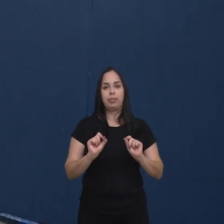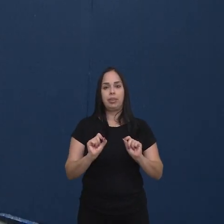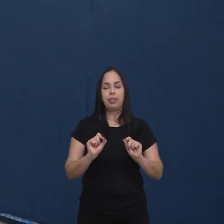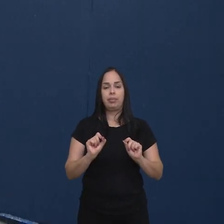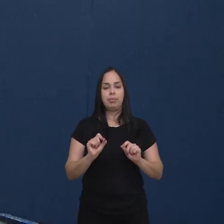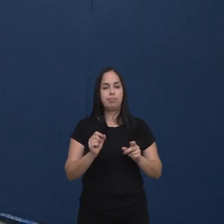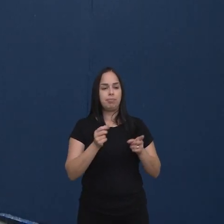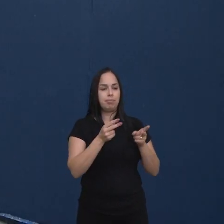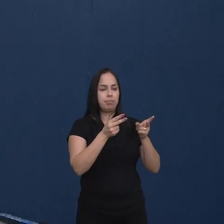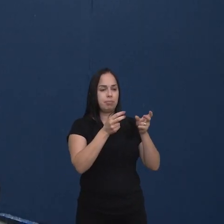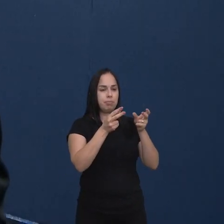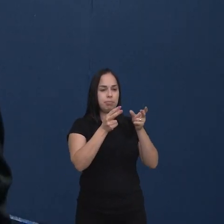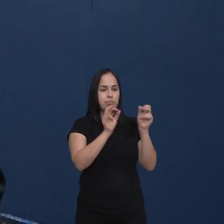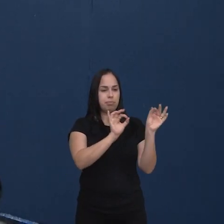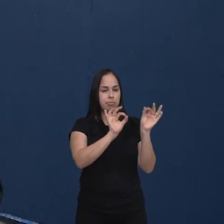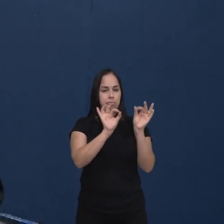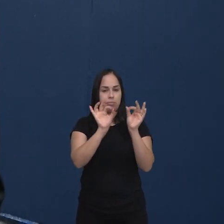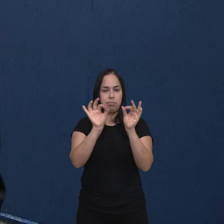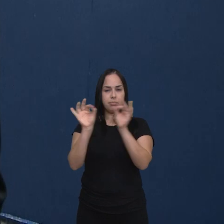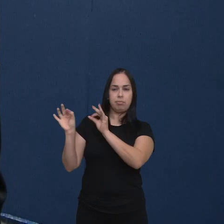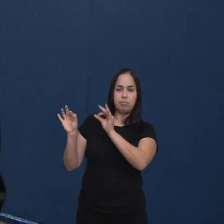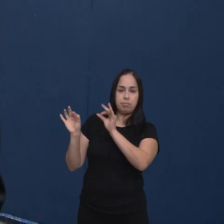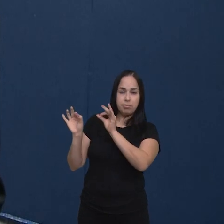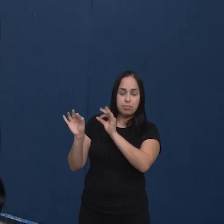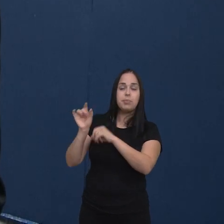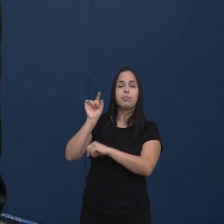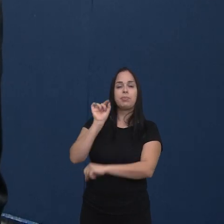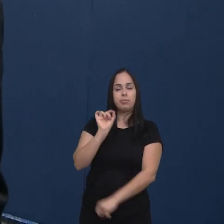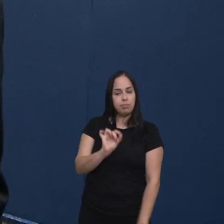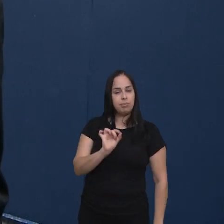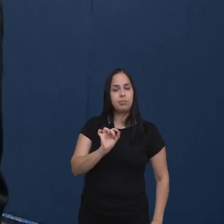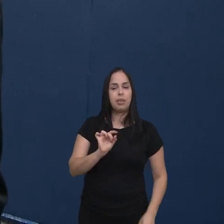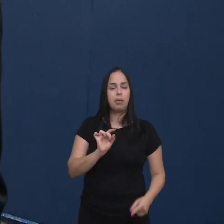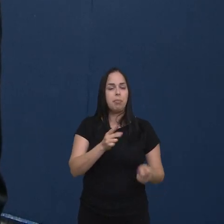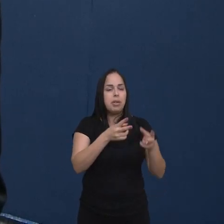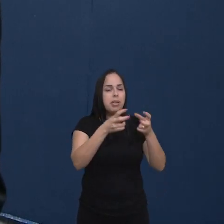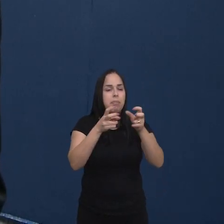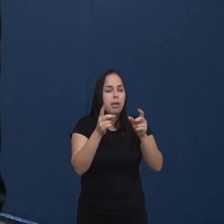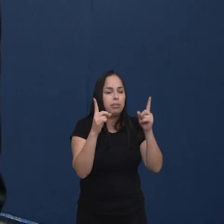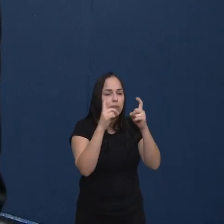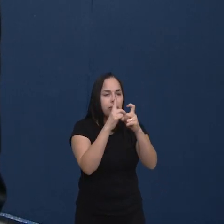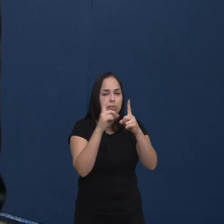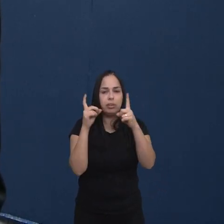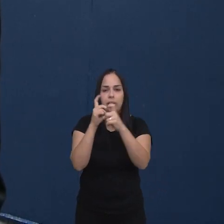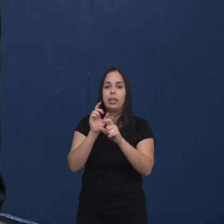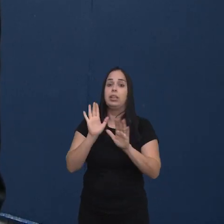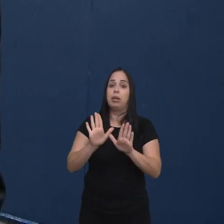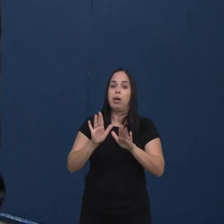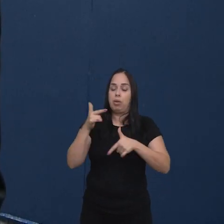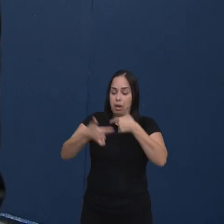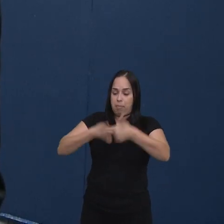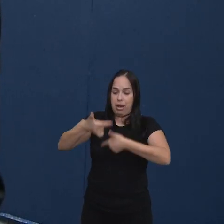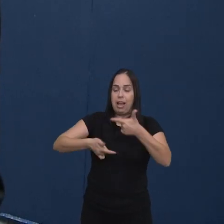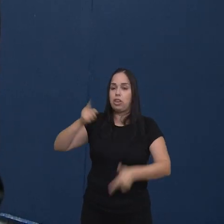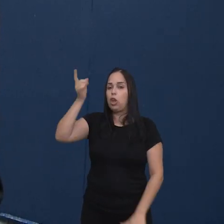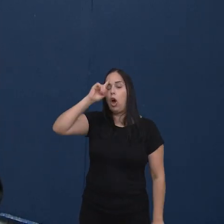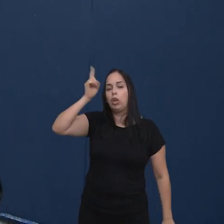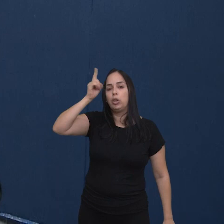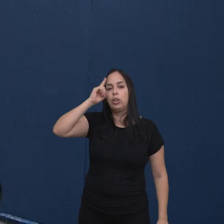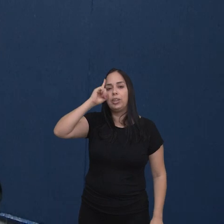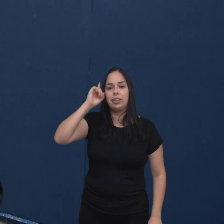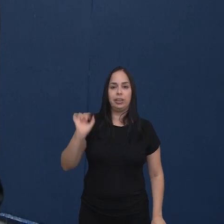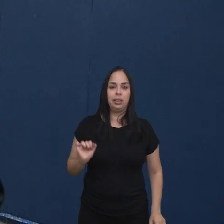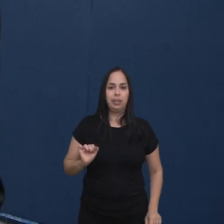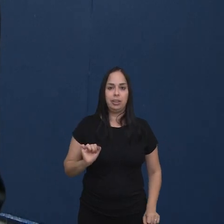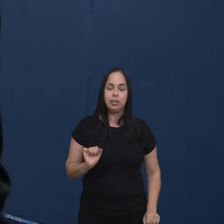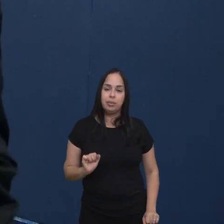precisa sempre ter um olhar atento para as dificuldades que são enfrentadas. Então, o trabalho é feito todos os dias. Não